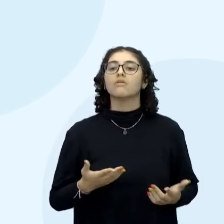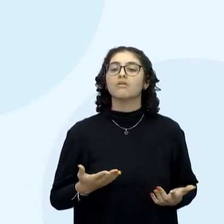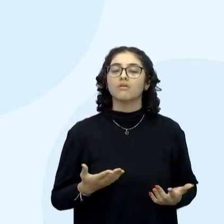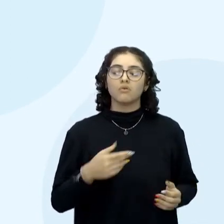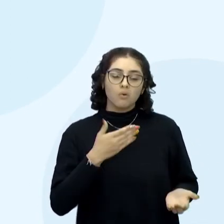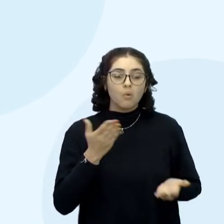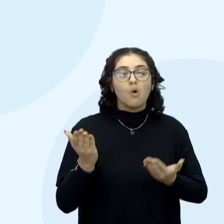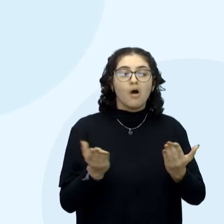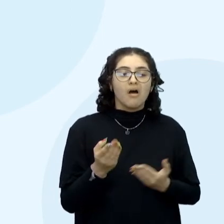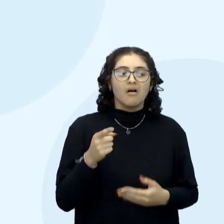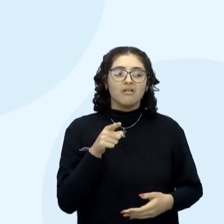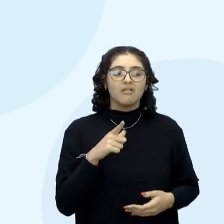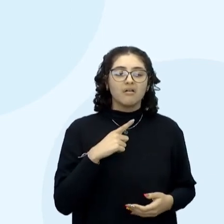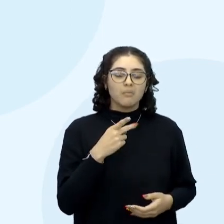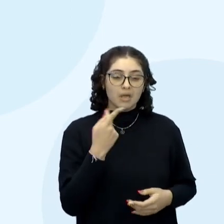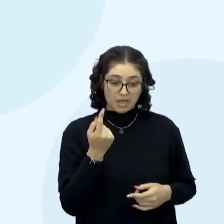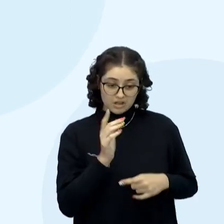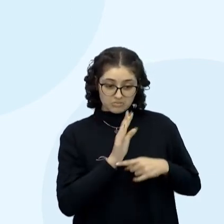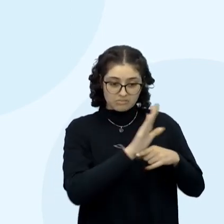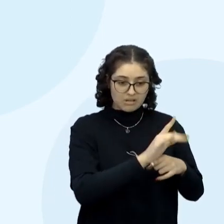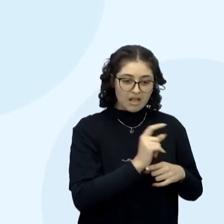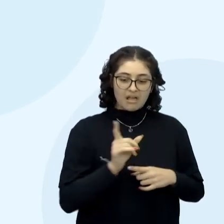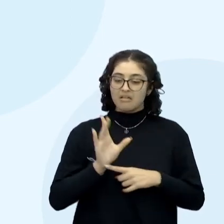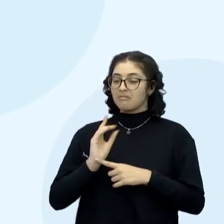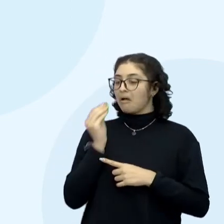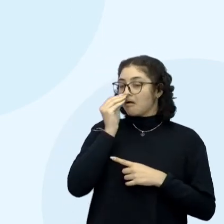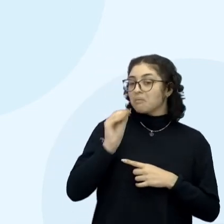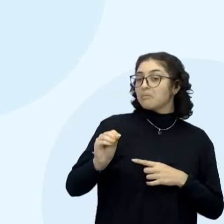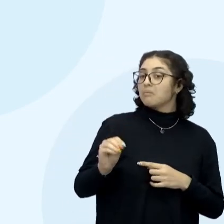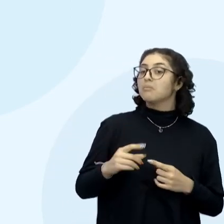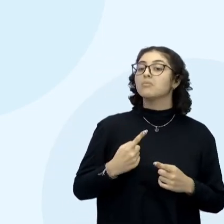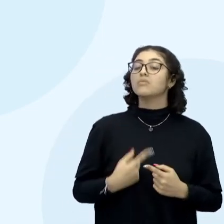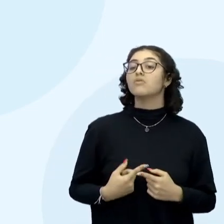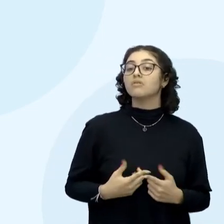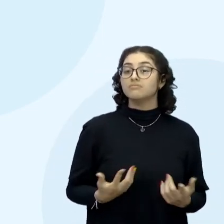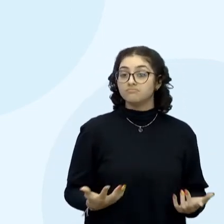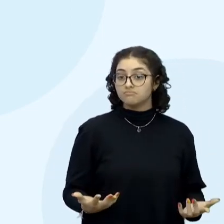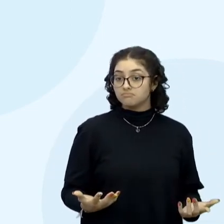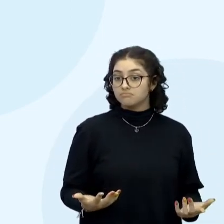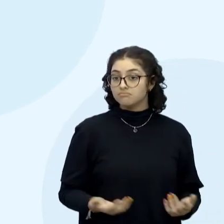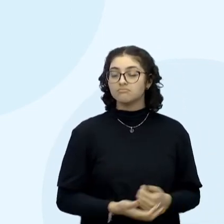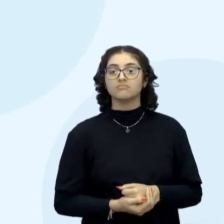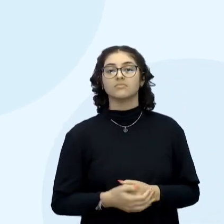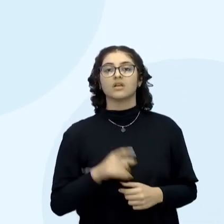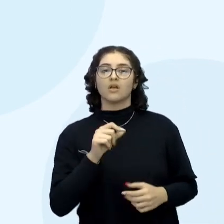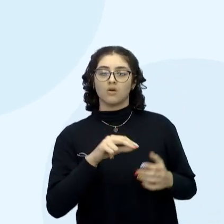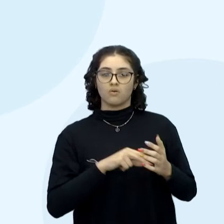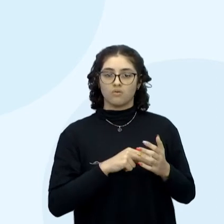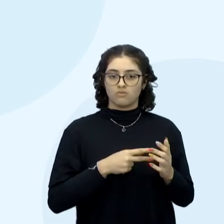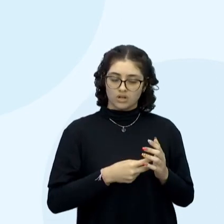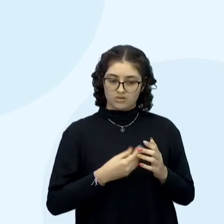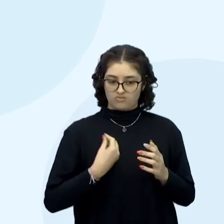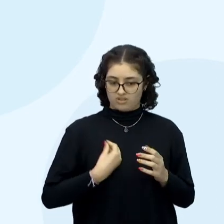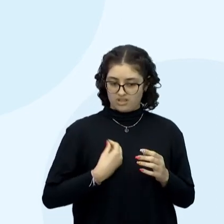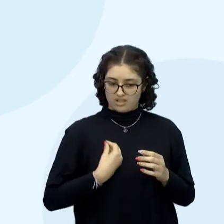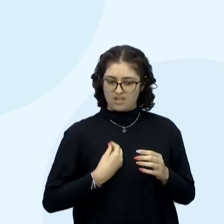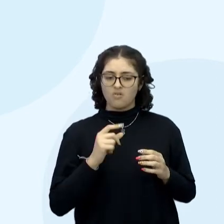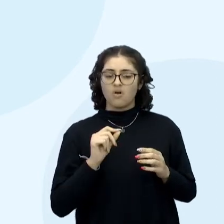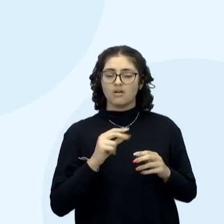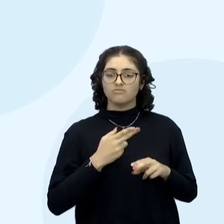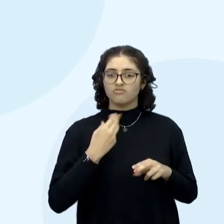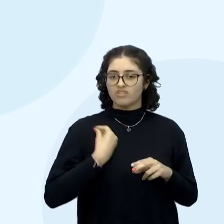que algumas vidas sejam mais vulneráveis e mais nuas do que outras? O conceito de vida nua, pessoal, que